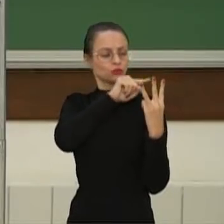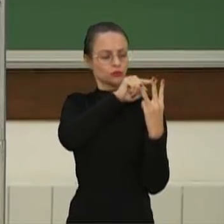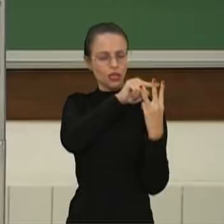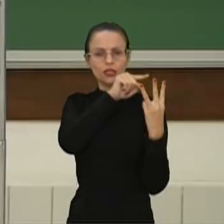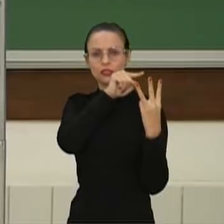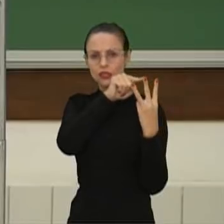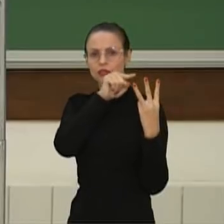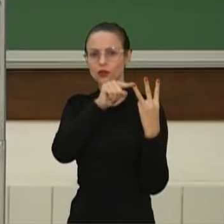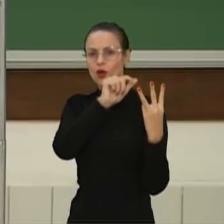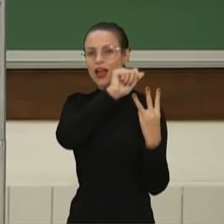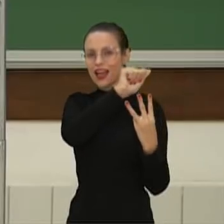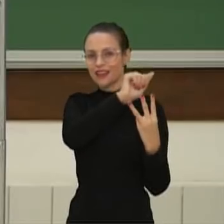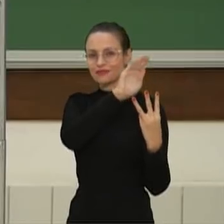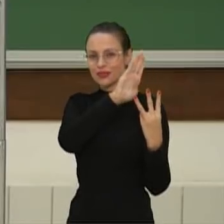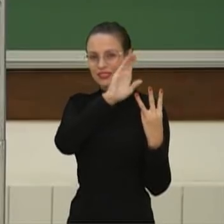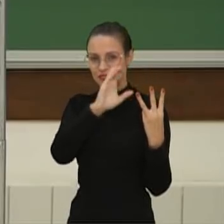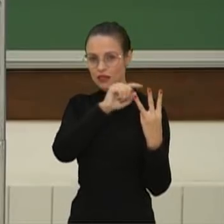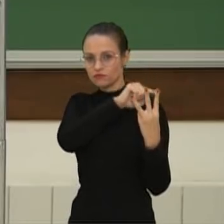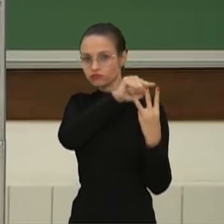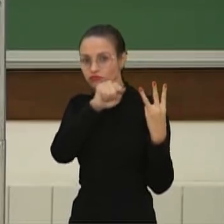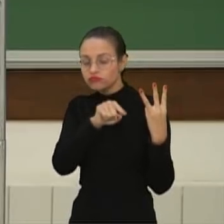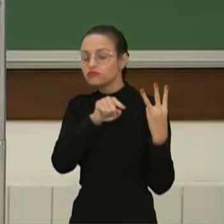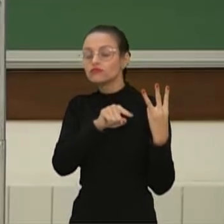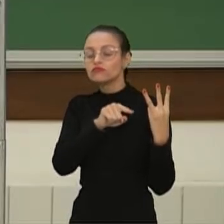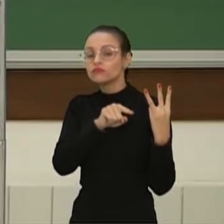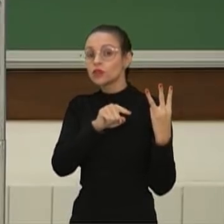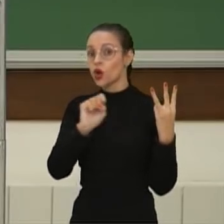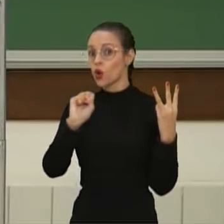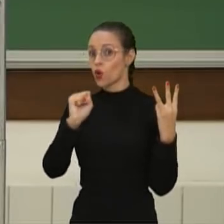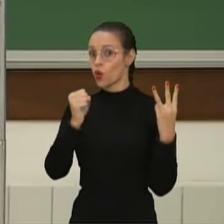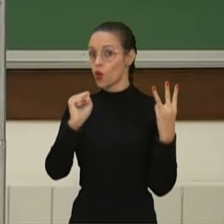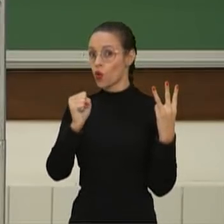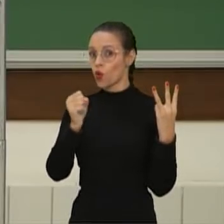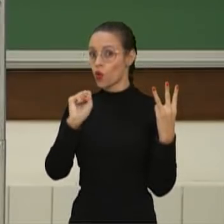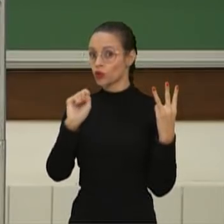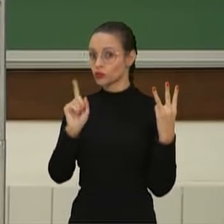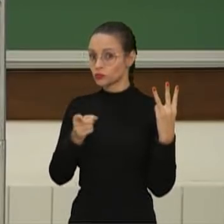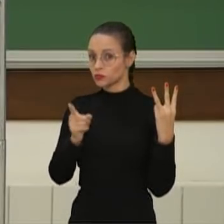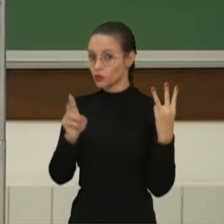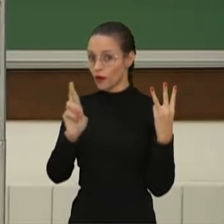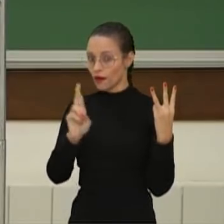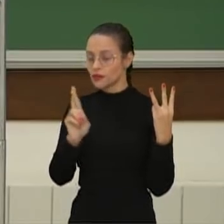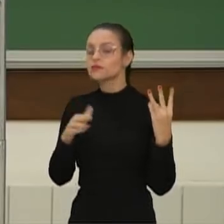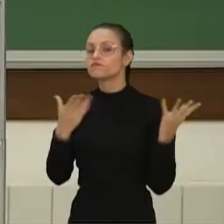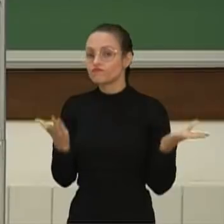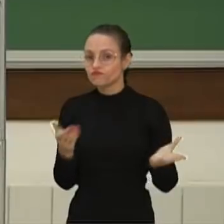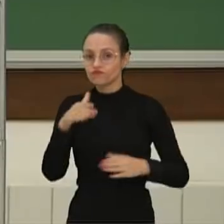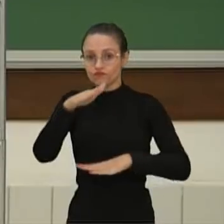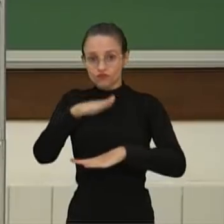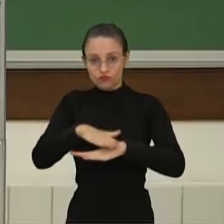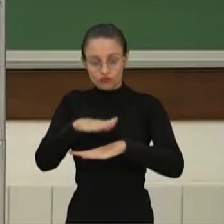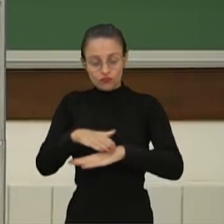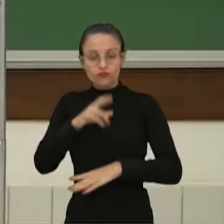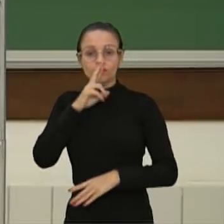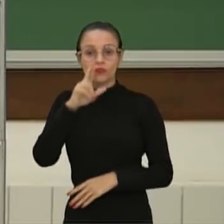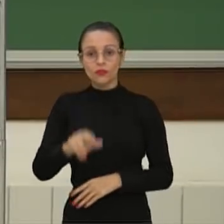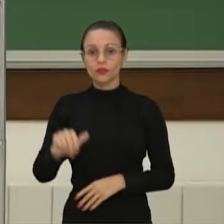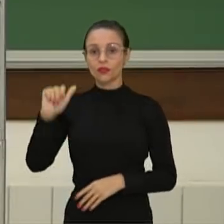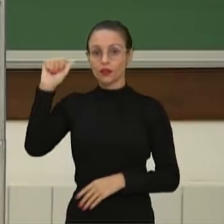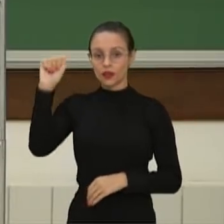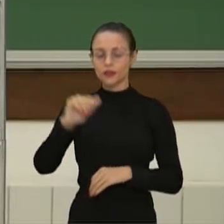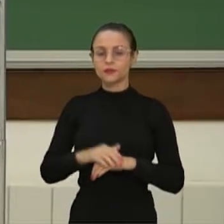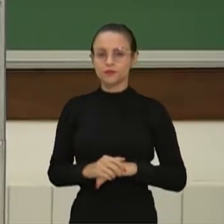A mais o B mais o C igual a R$8.000. Determine, letra